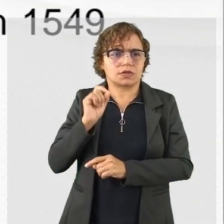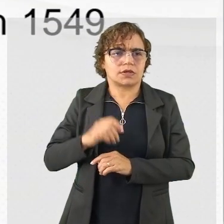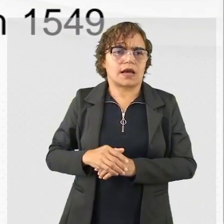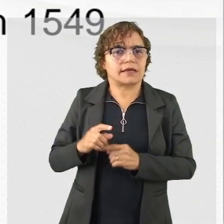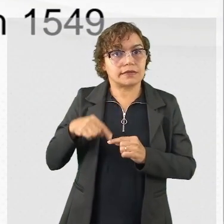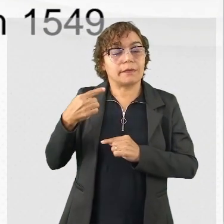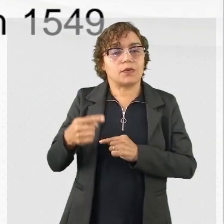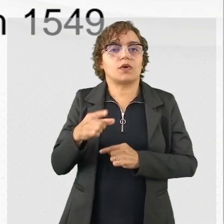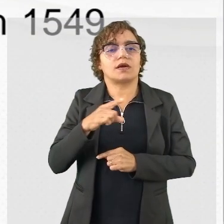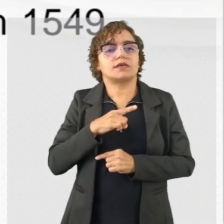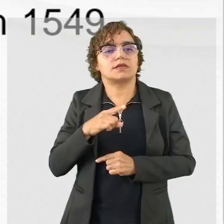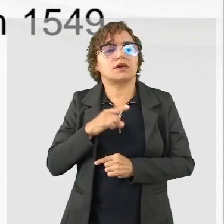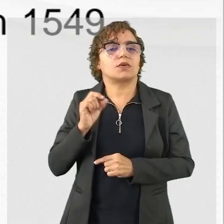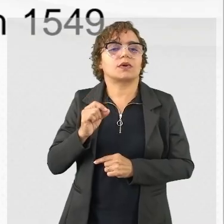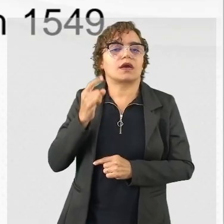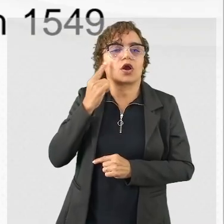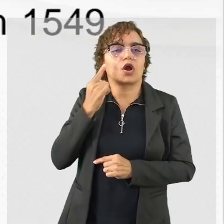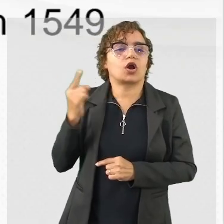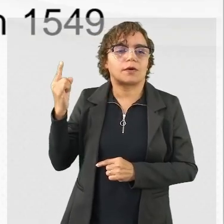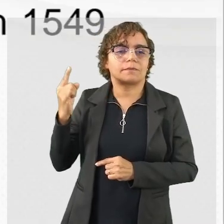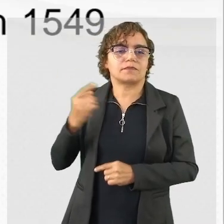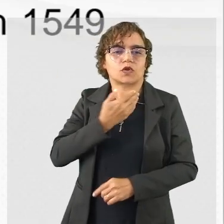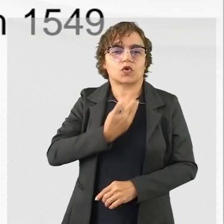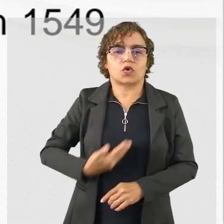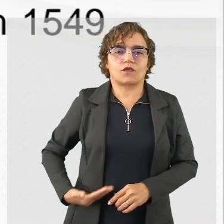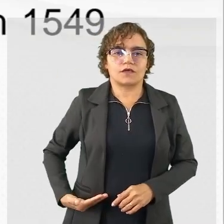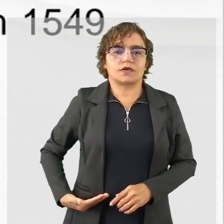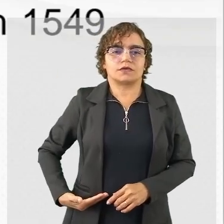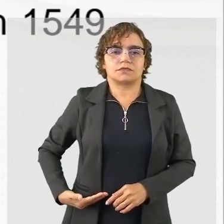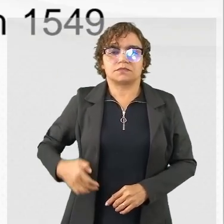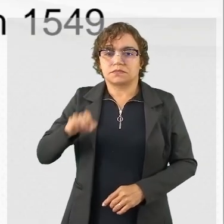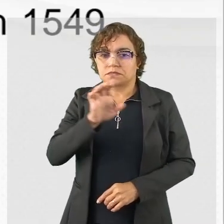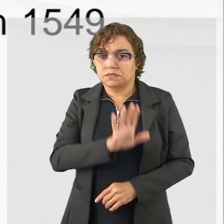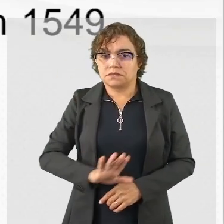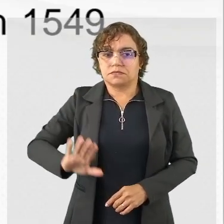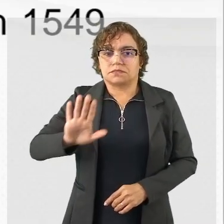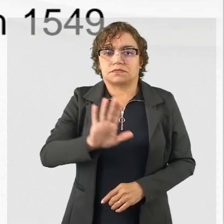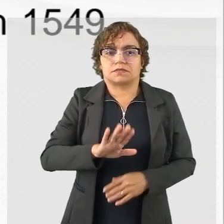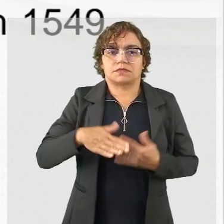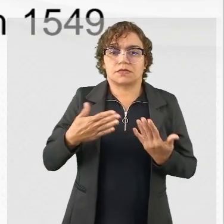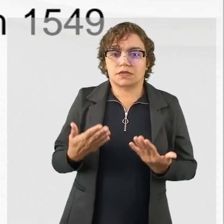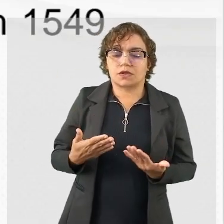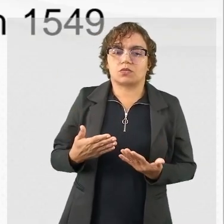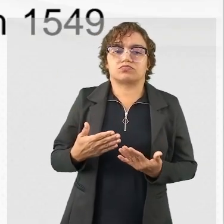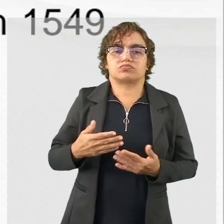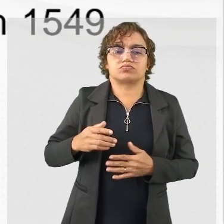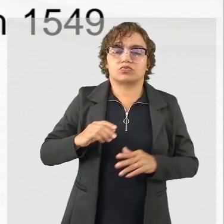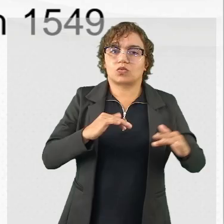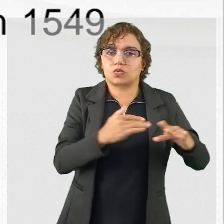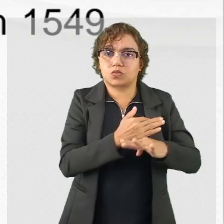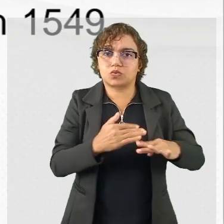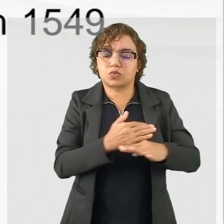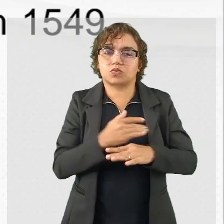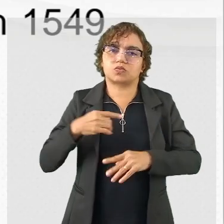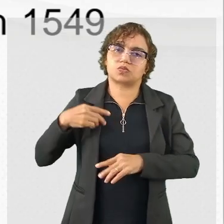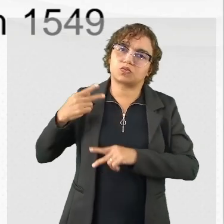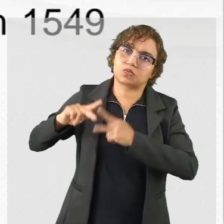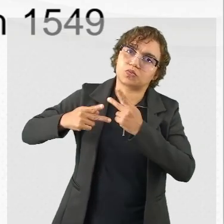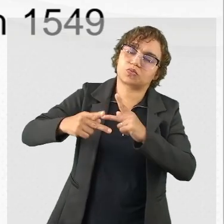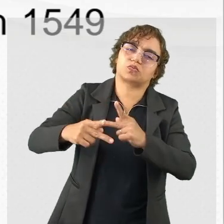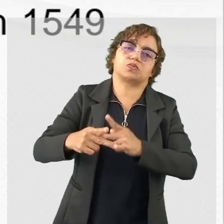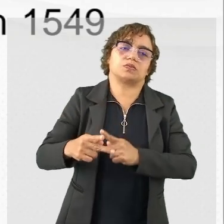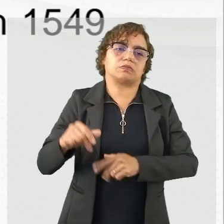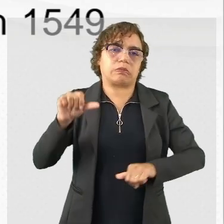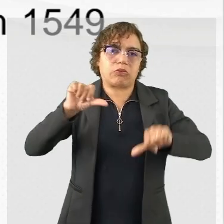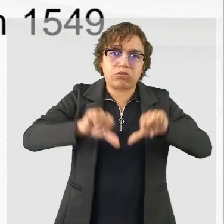né, a instalação do governo geral. Então, com o fracasso das capitanias, a coroa portuguesa ela viu-se a necessidade de centralizar o